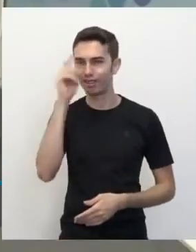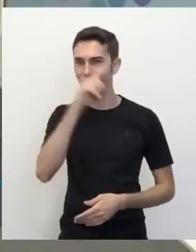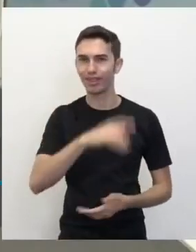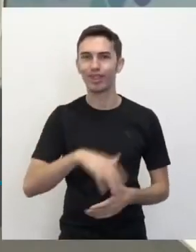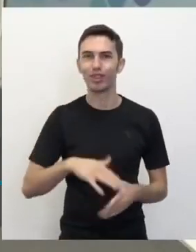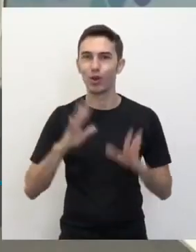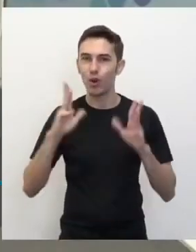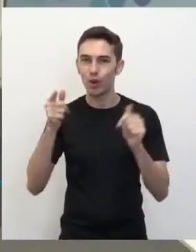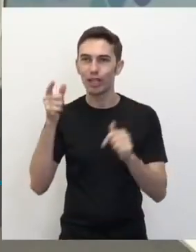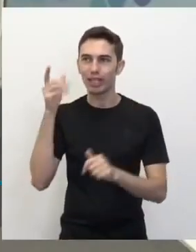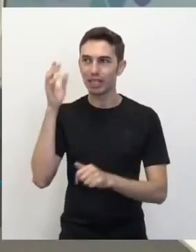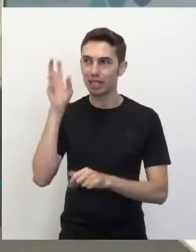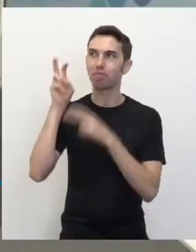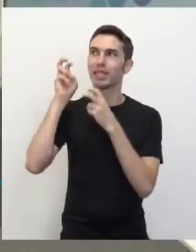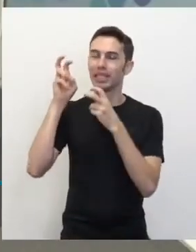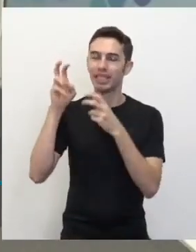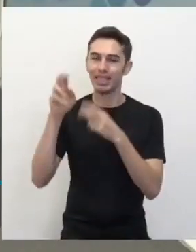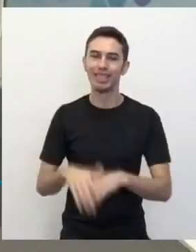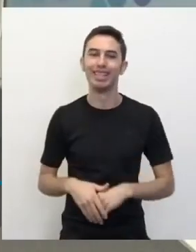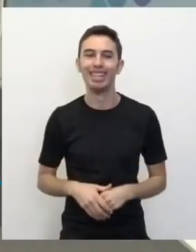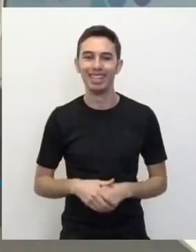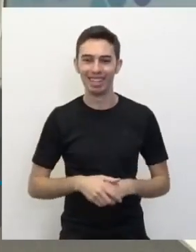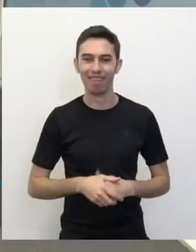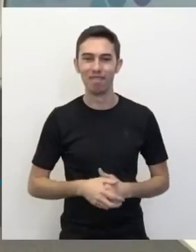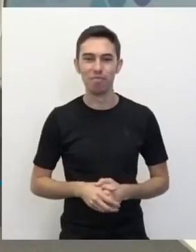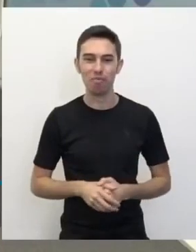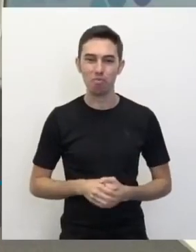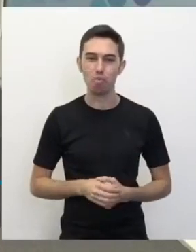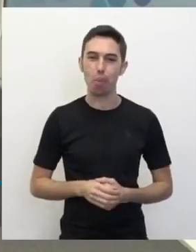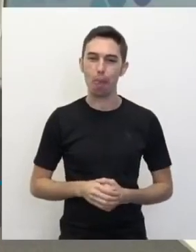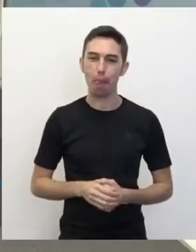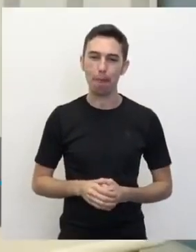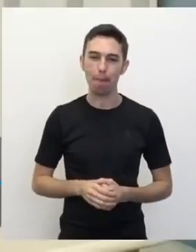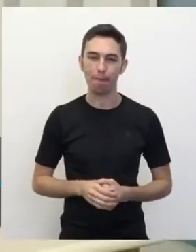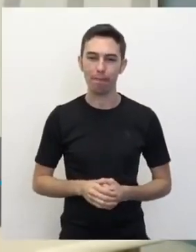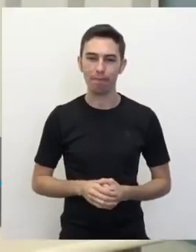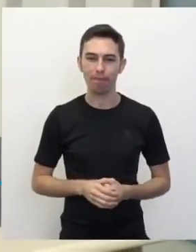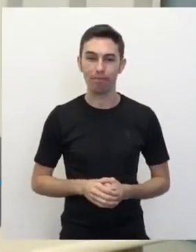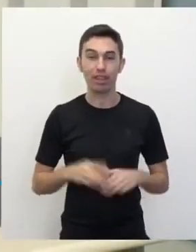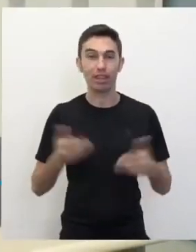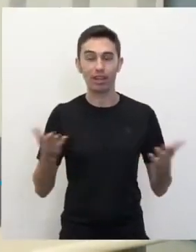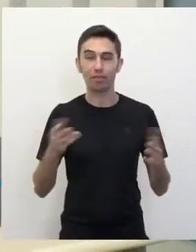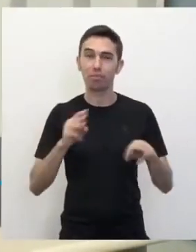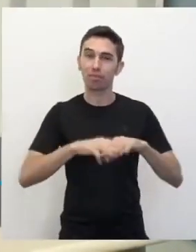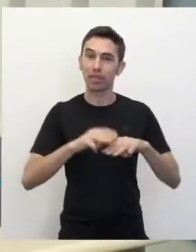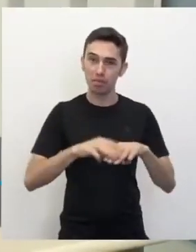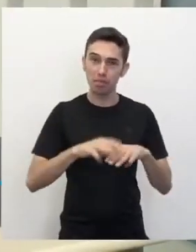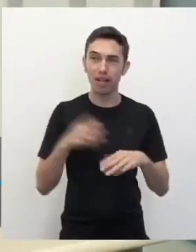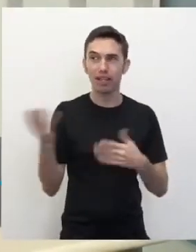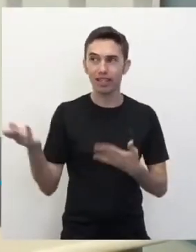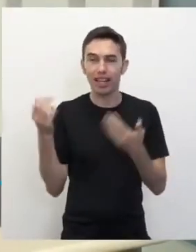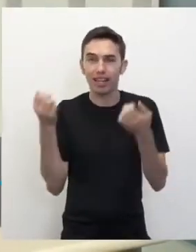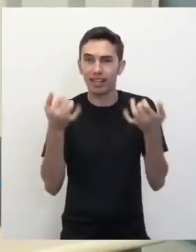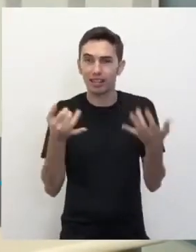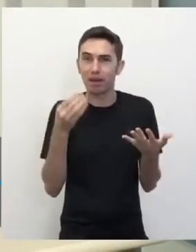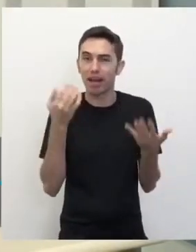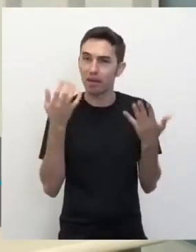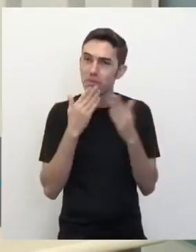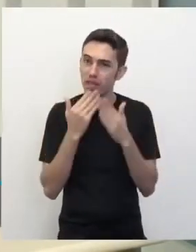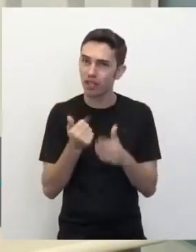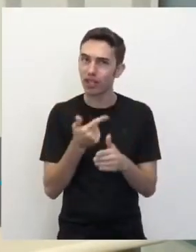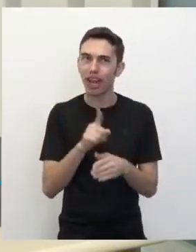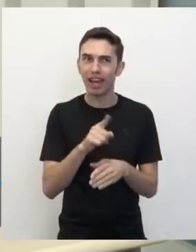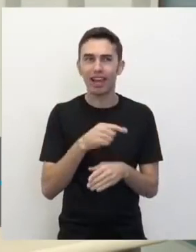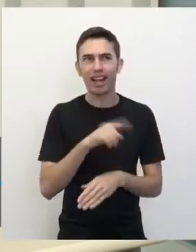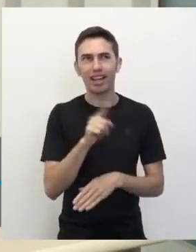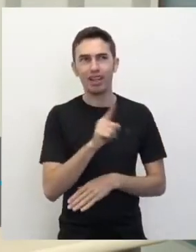professor, achei que você não... Olha, eu pedi para o professor falar alguma coisa sobre matemática e arte, ele está relutando. Toda